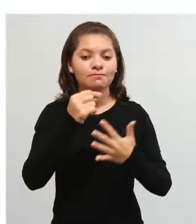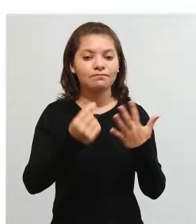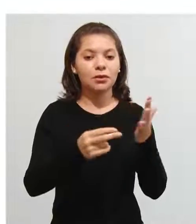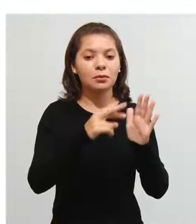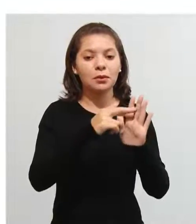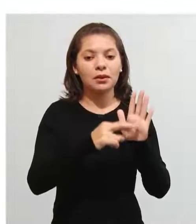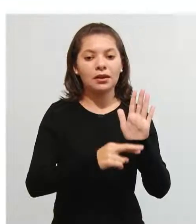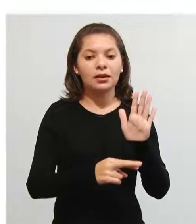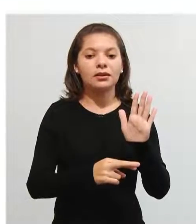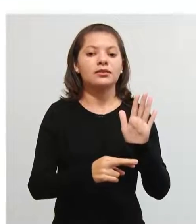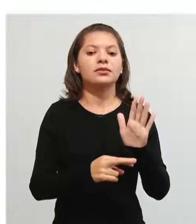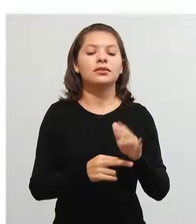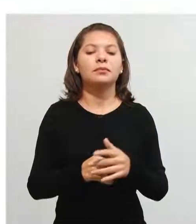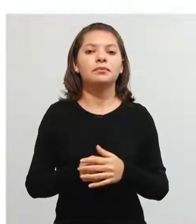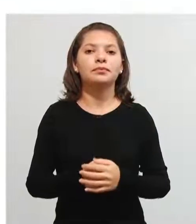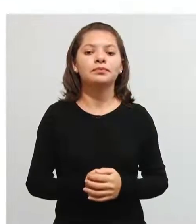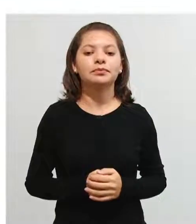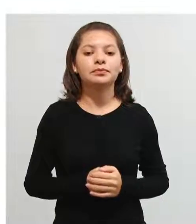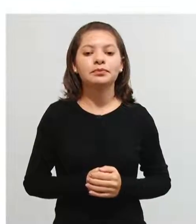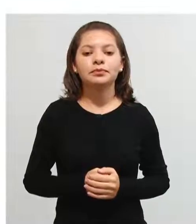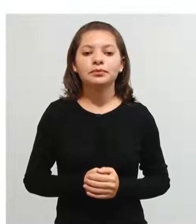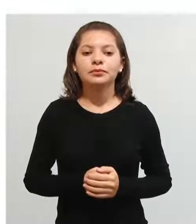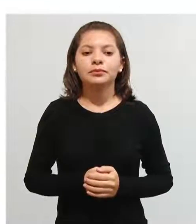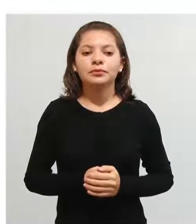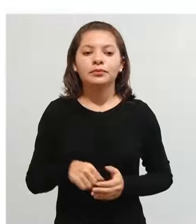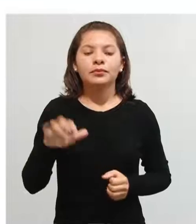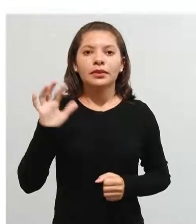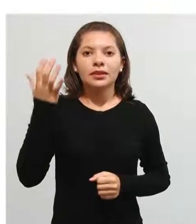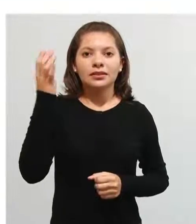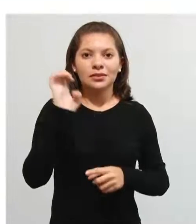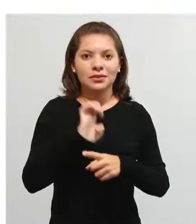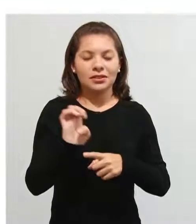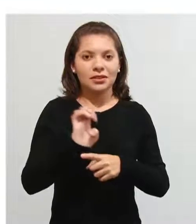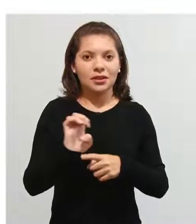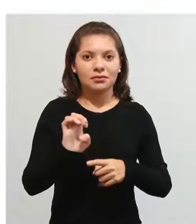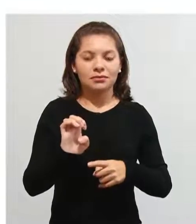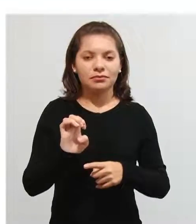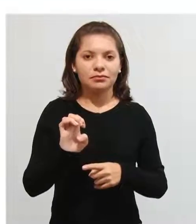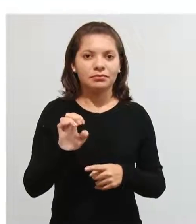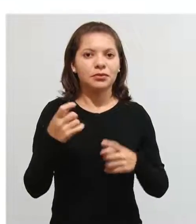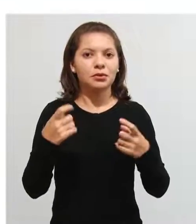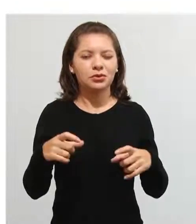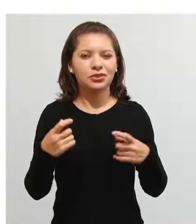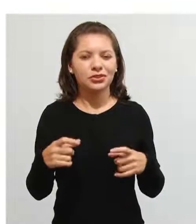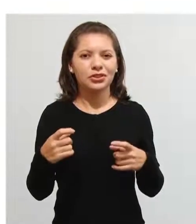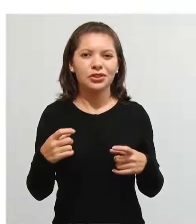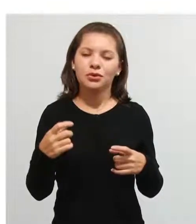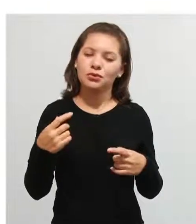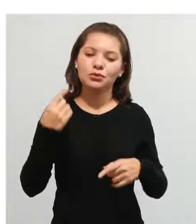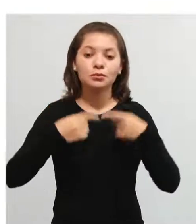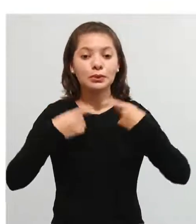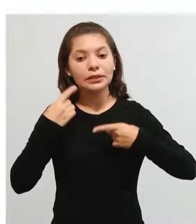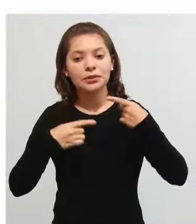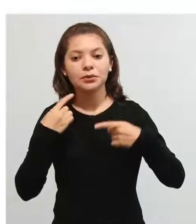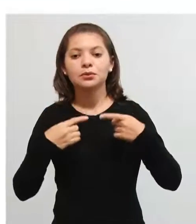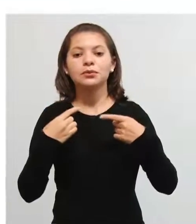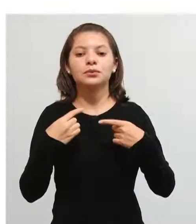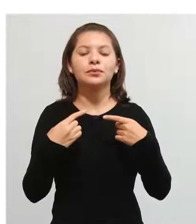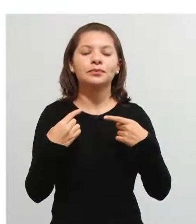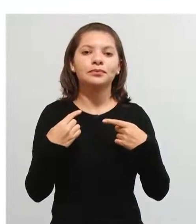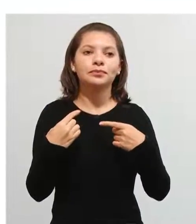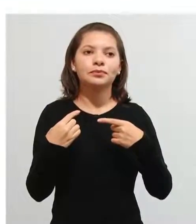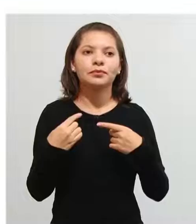regras que vai estar ali estabelecendo a ação estatal, onde os entes políticos vão poder instituir os